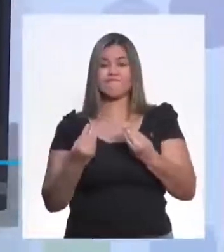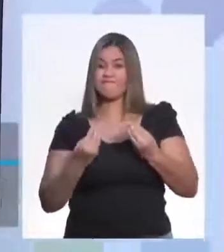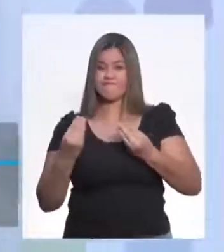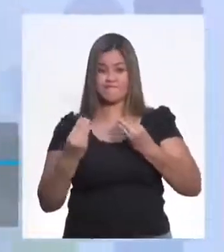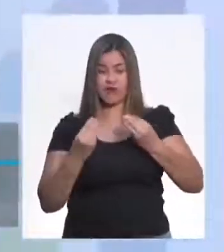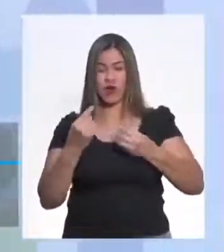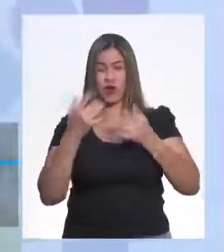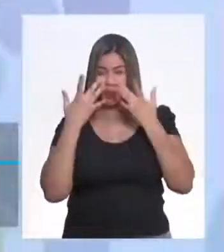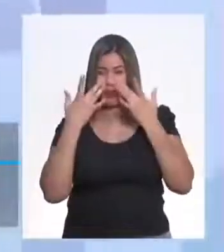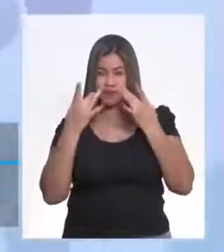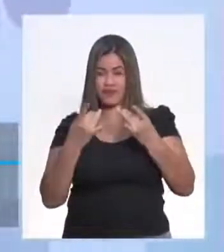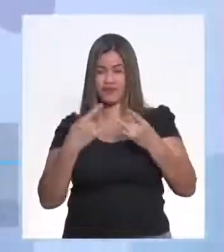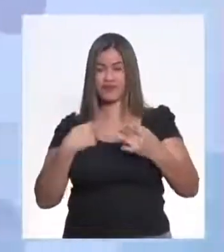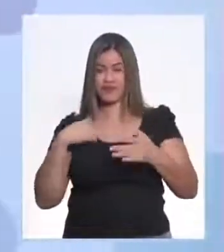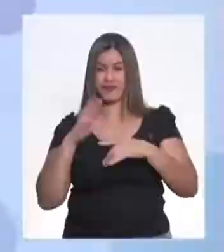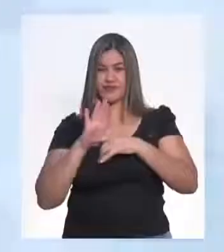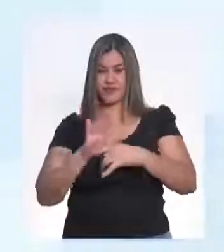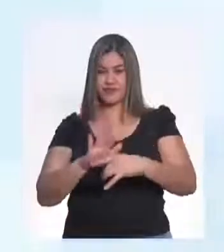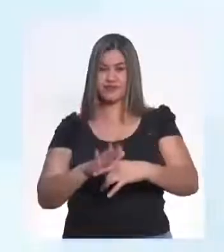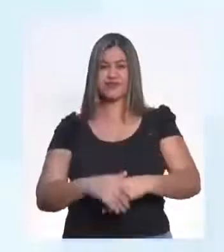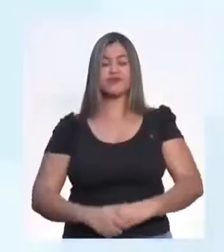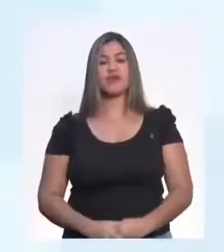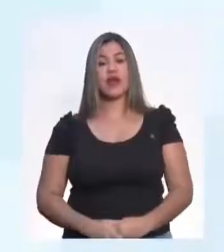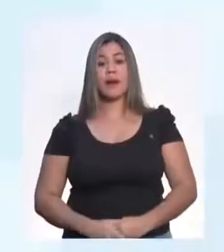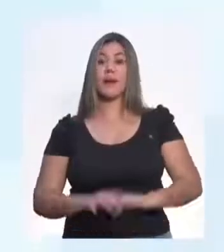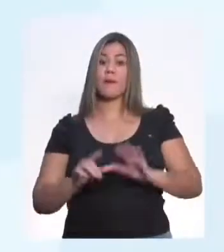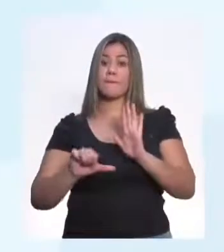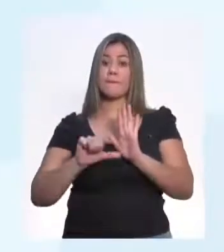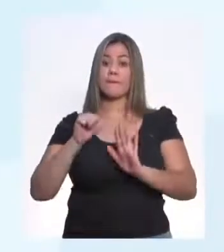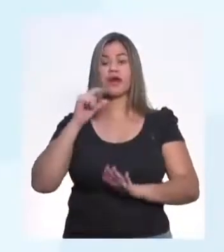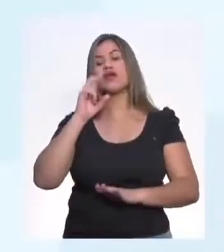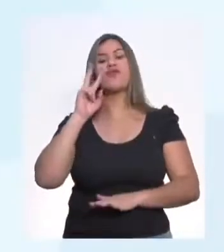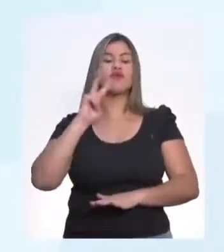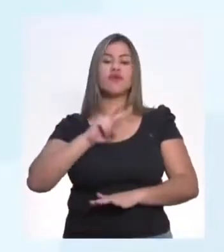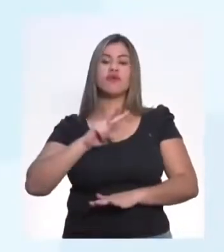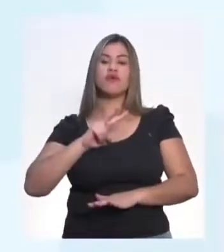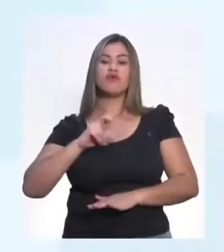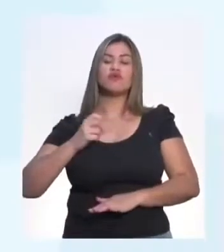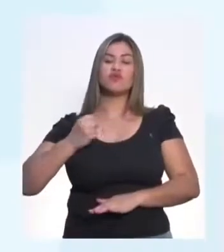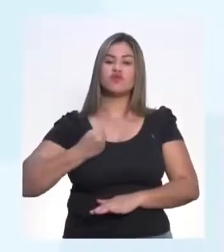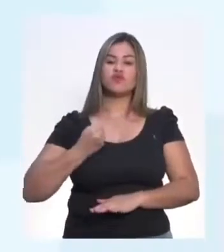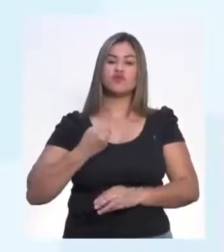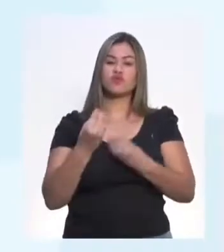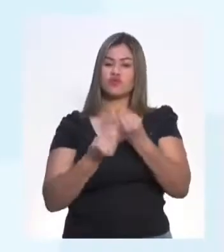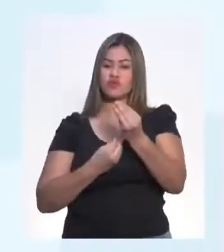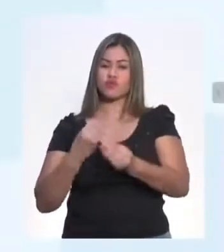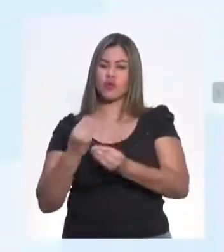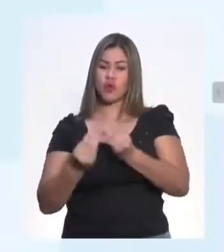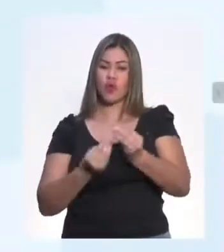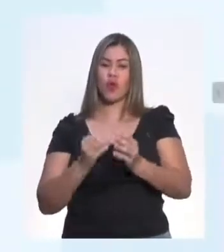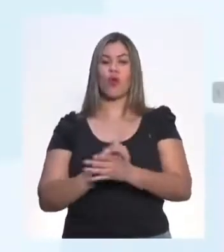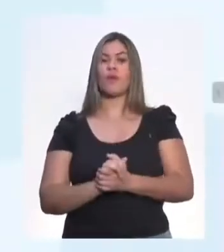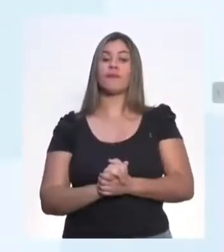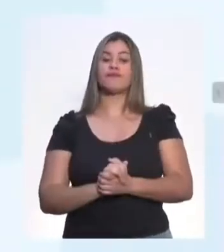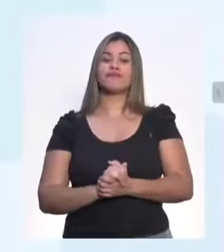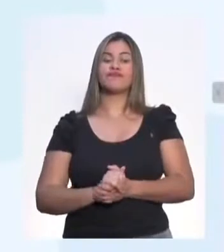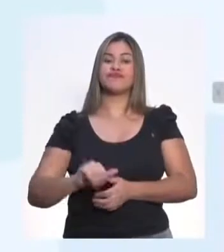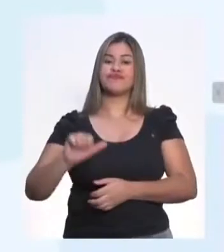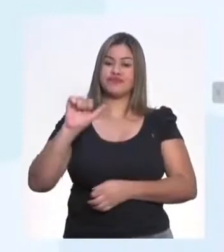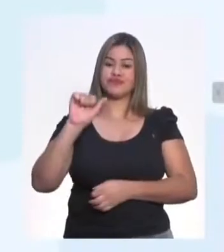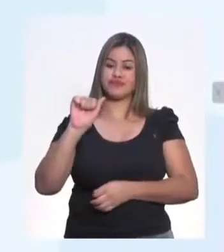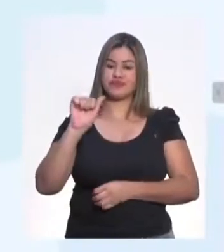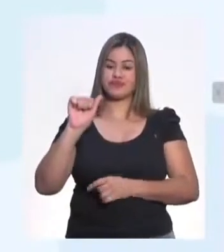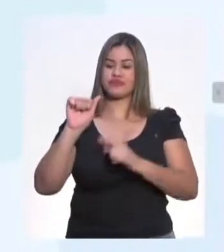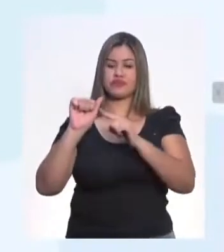para vocês. Primeiro, eu vou ler o número, certo? Então, na letra A, nós